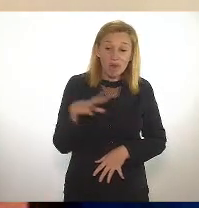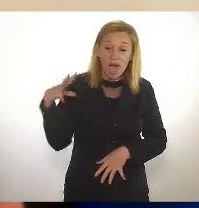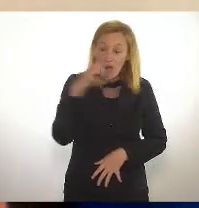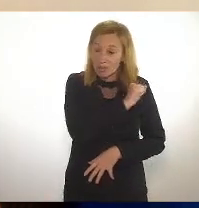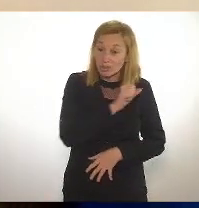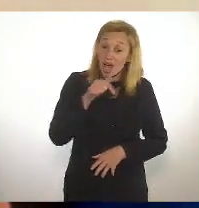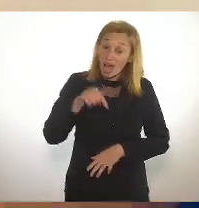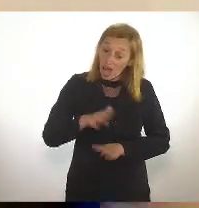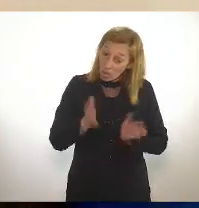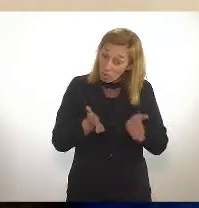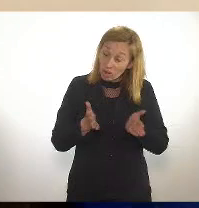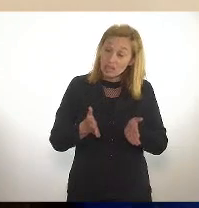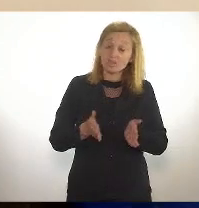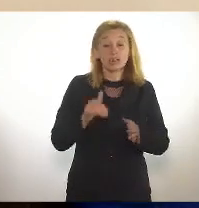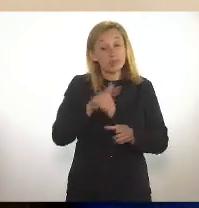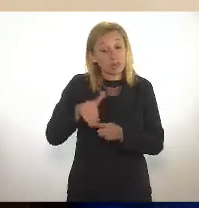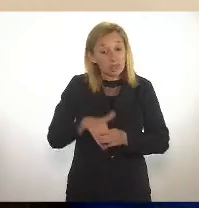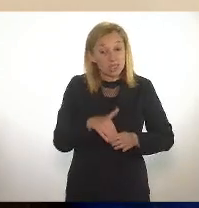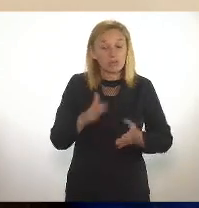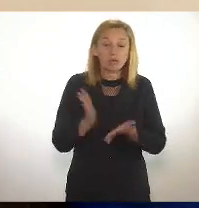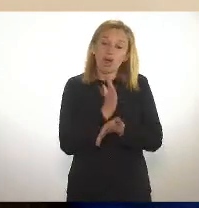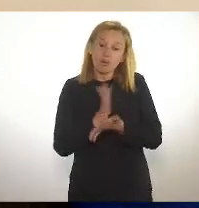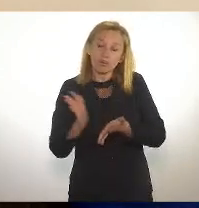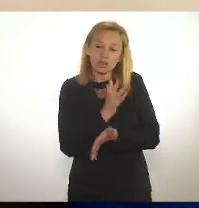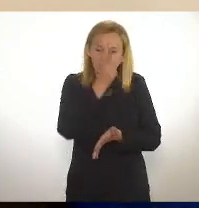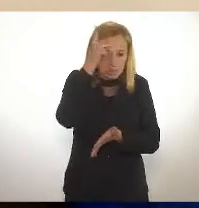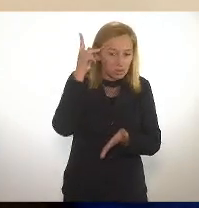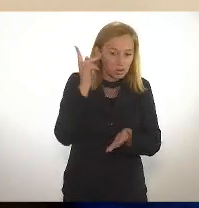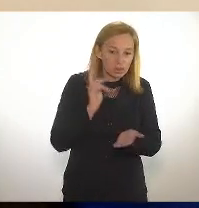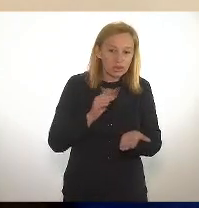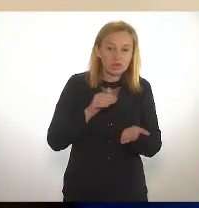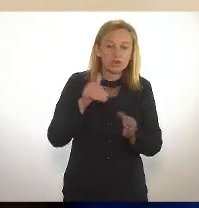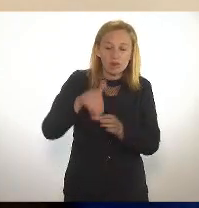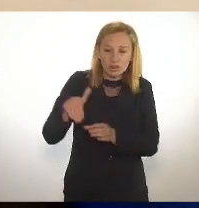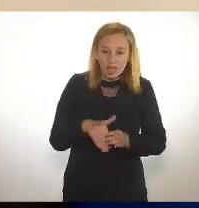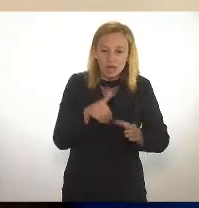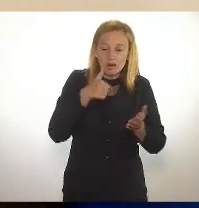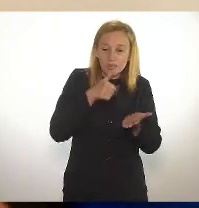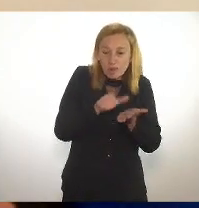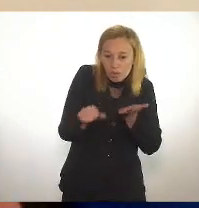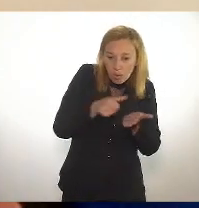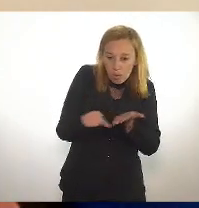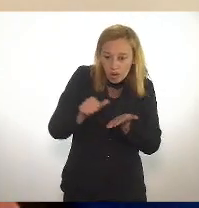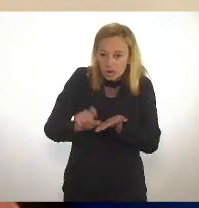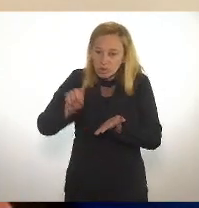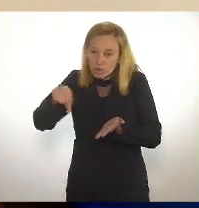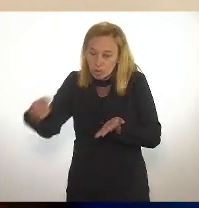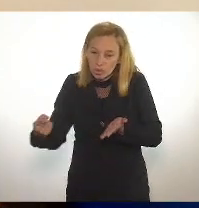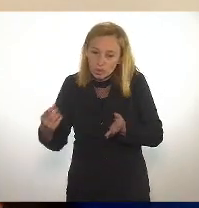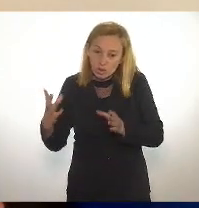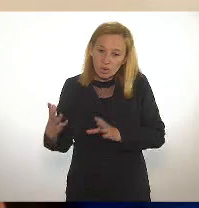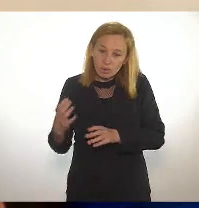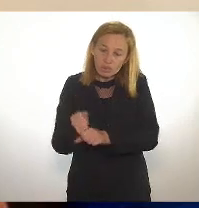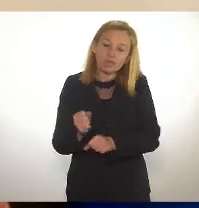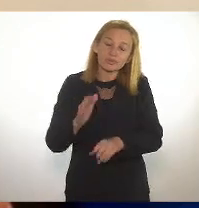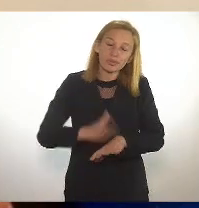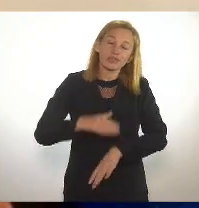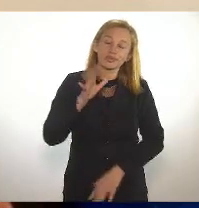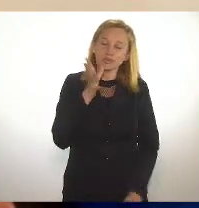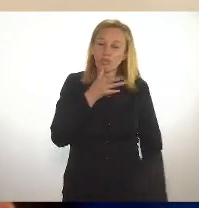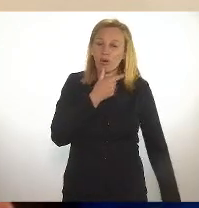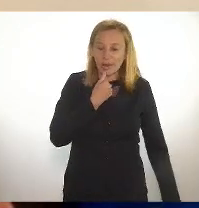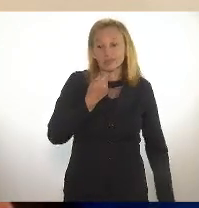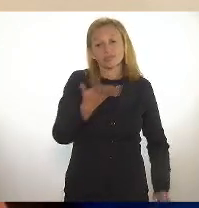agora é porque muitas pessoas votaram pelo correio e outras situações que levaram aí a uma contagem mais demorada com